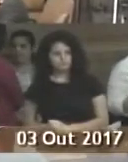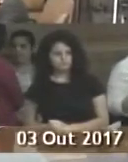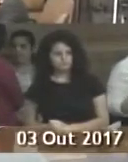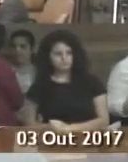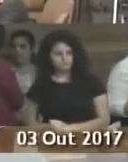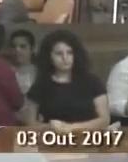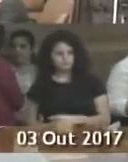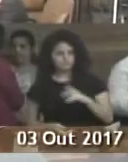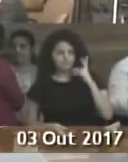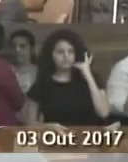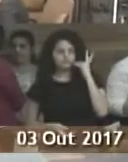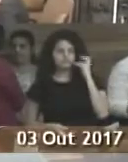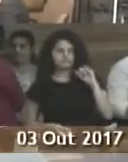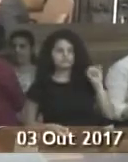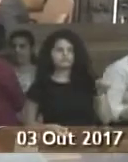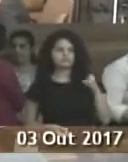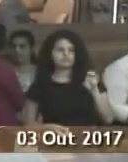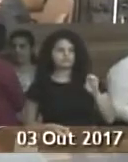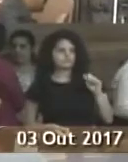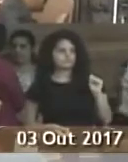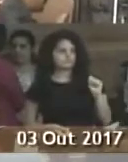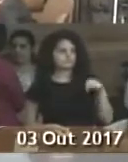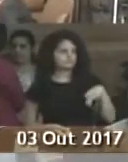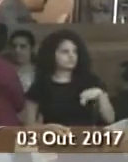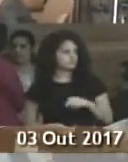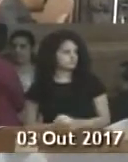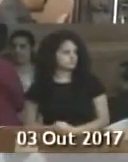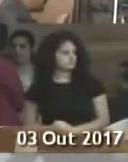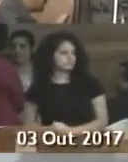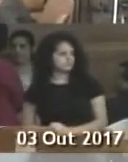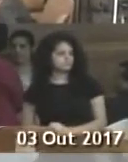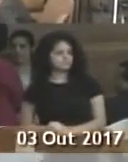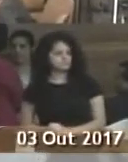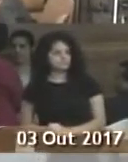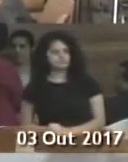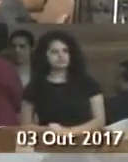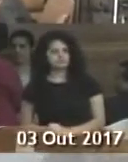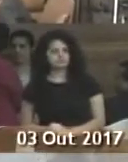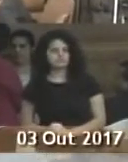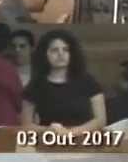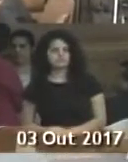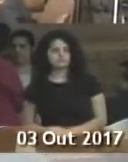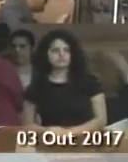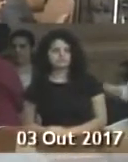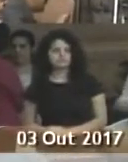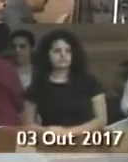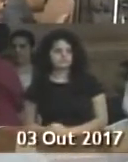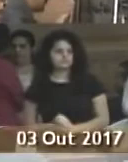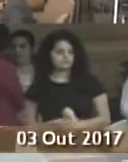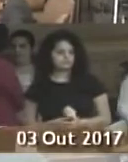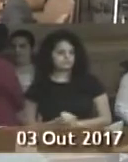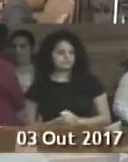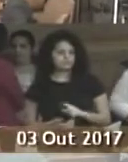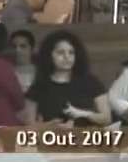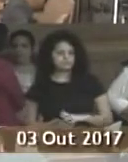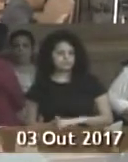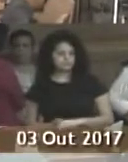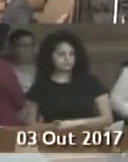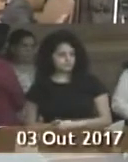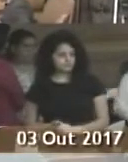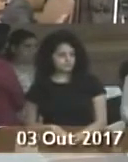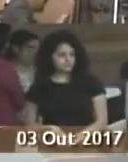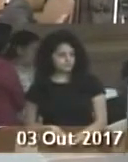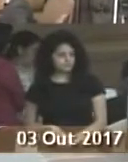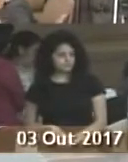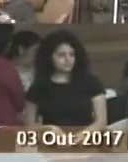Vereador Jean. Pela ordem, senhor presidente, obrigado. Só fazer um pequeno... É só porque há uma orientação da minha parceira